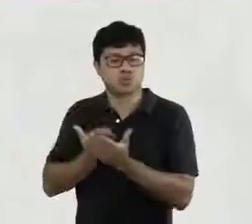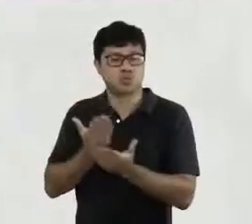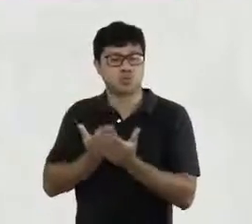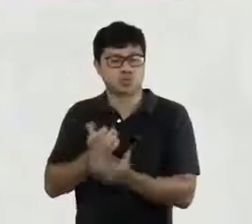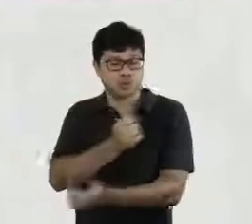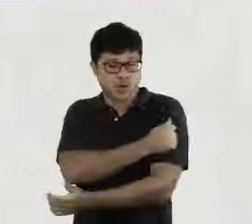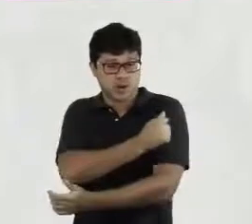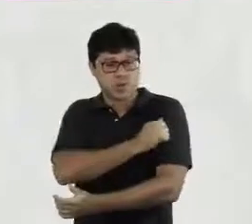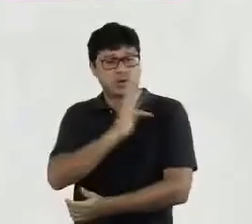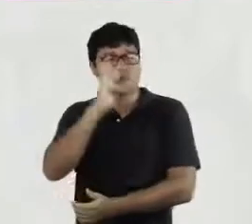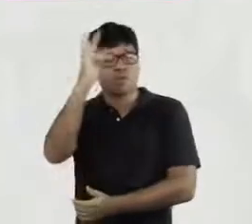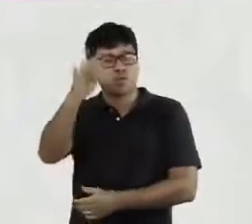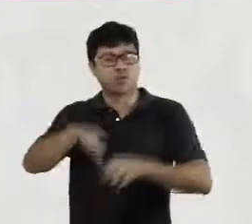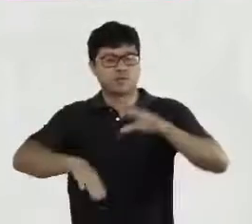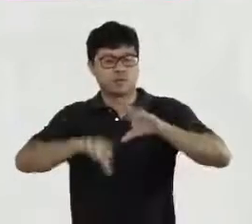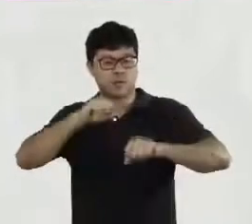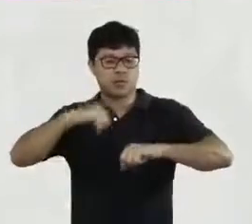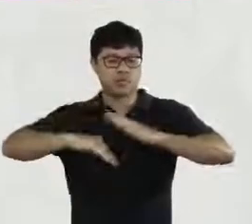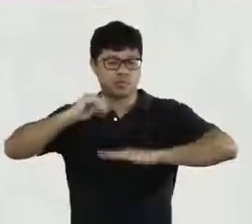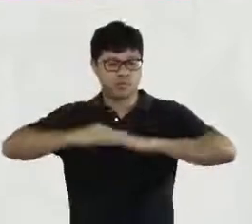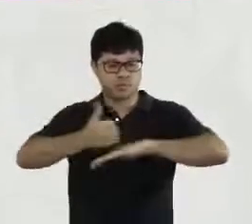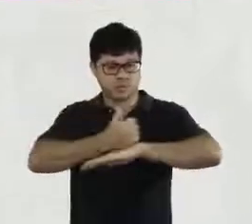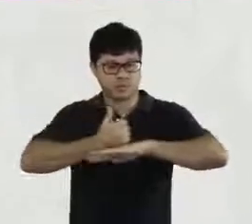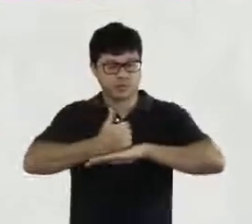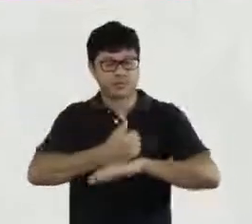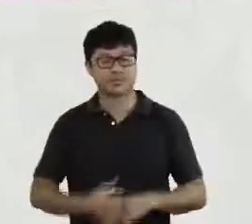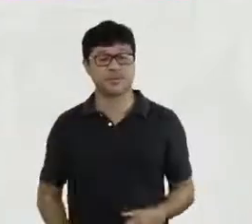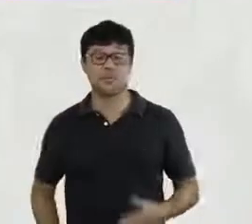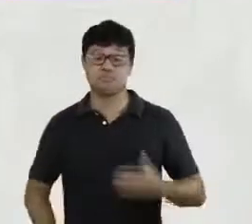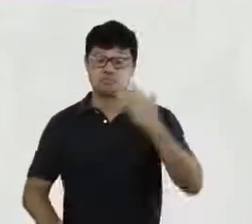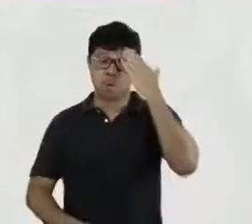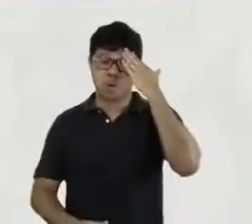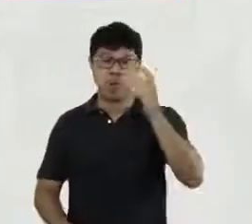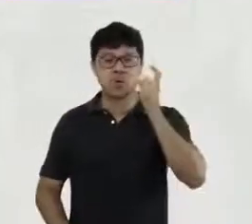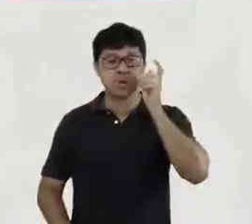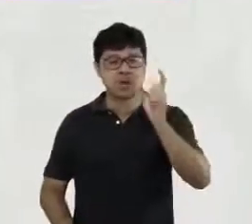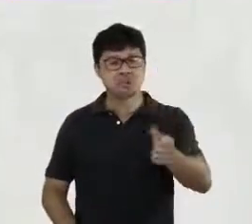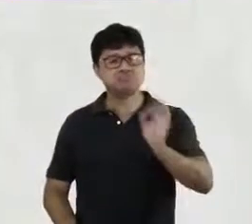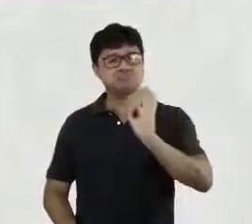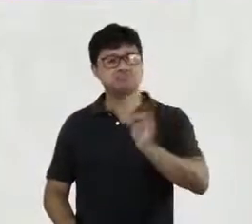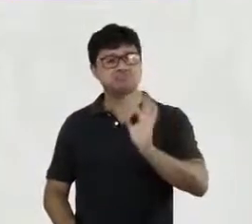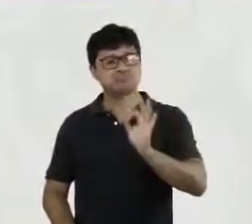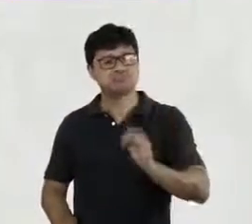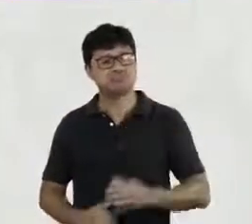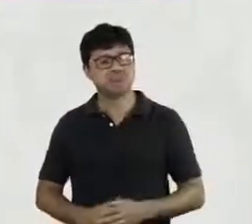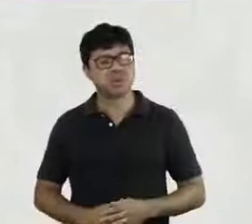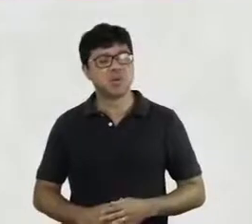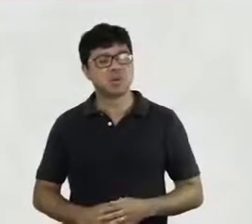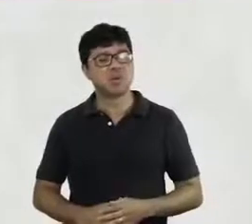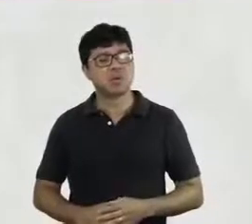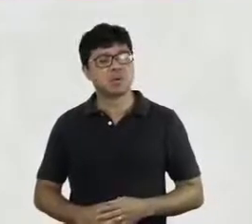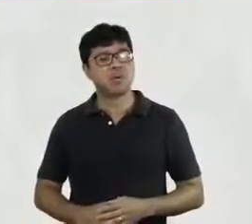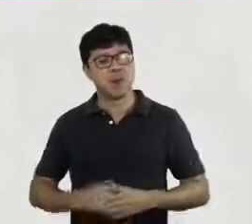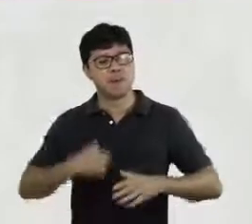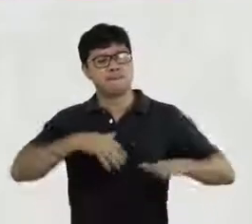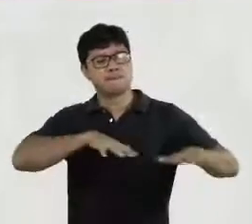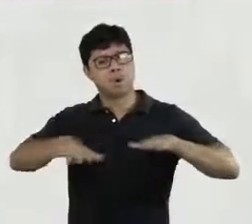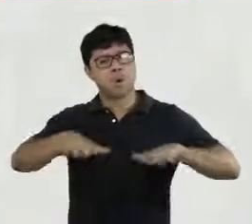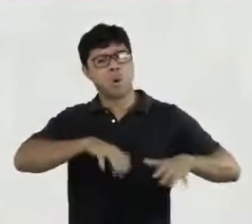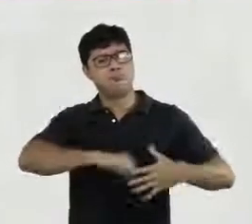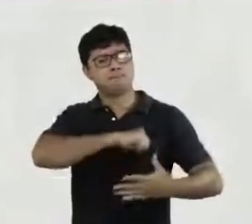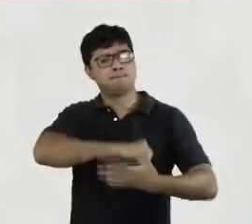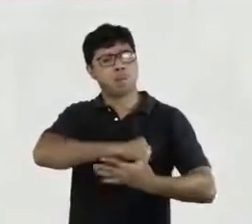futuro bibliotecário? Valmira, muito obrigado, que pergunta interessante. Fazer um